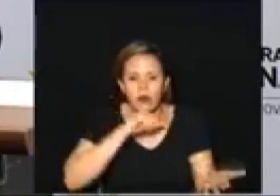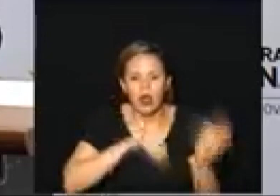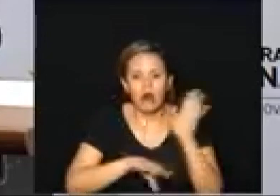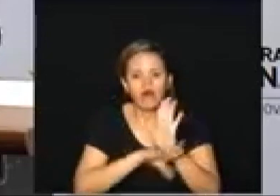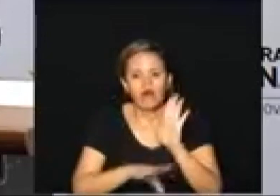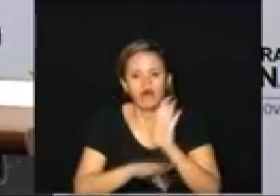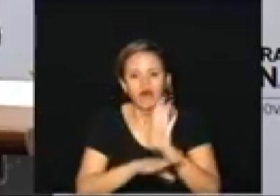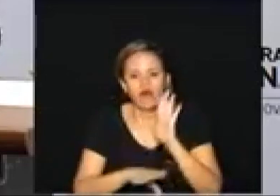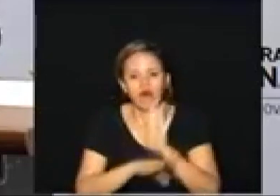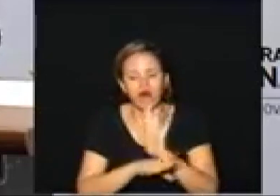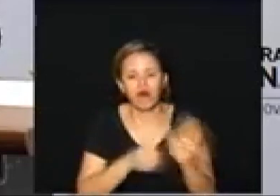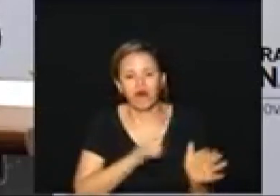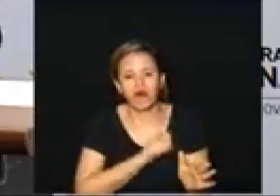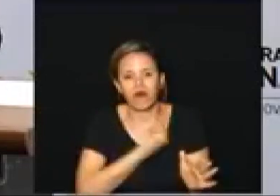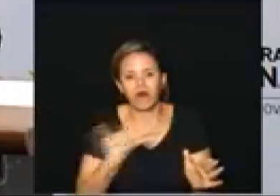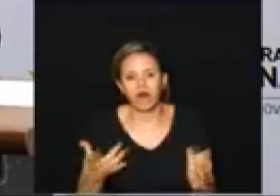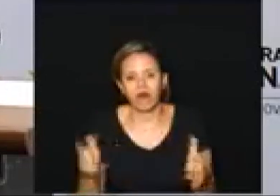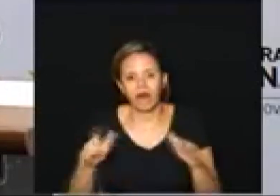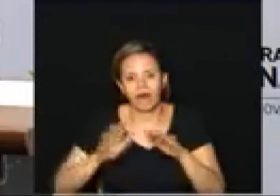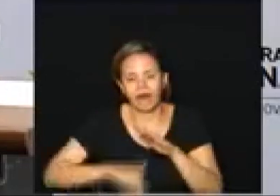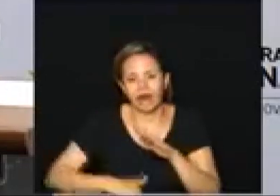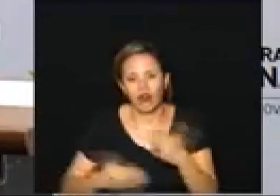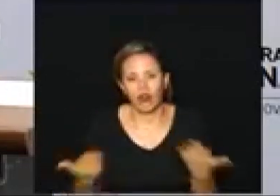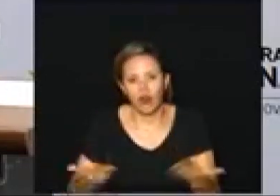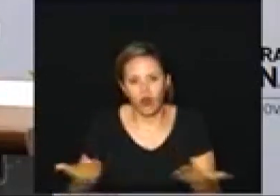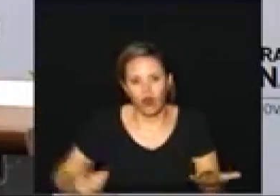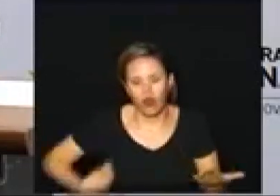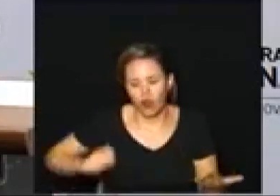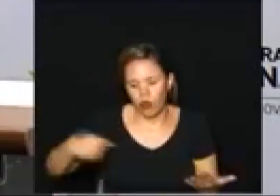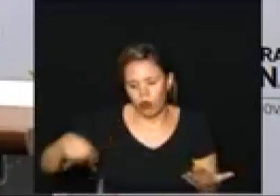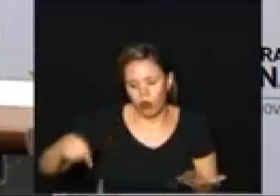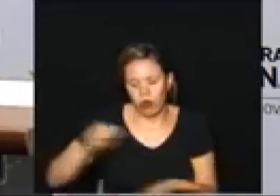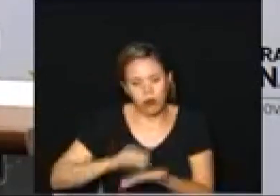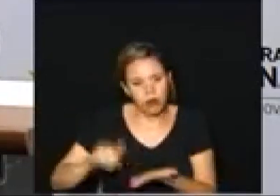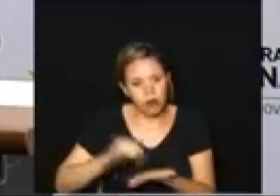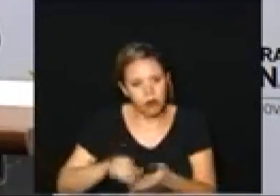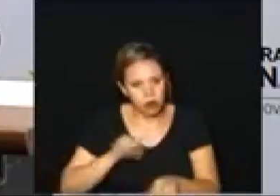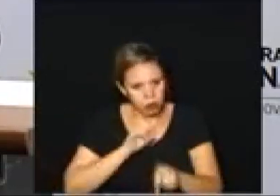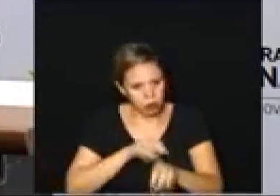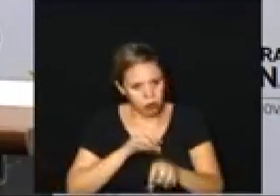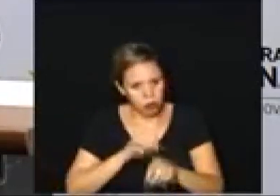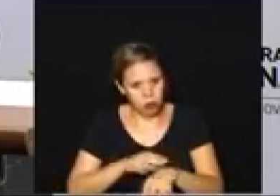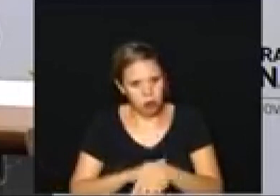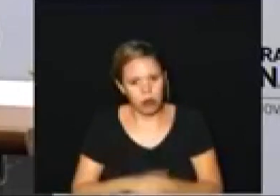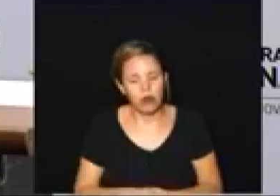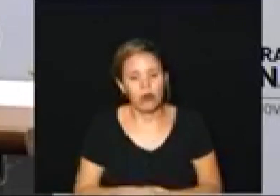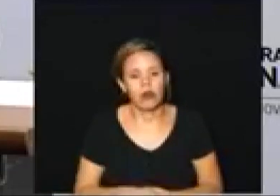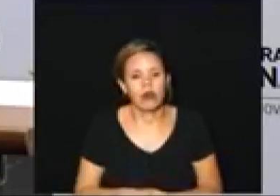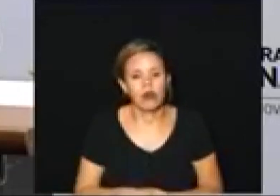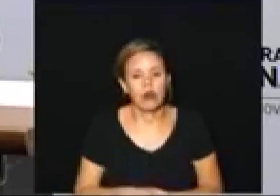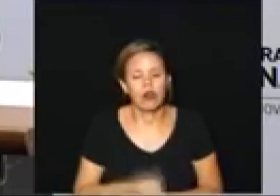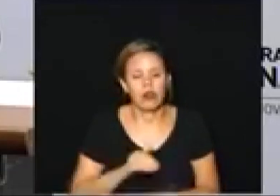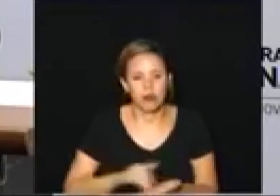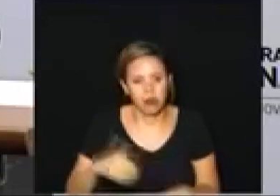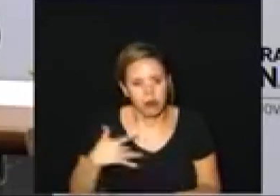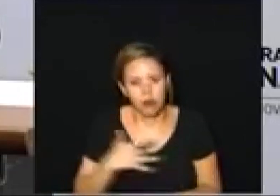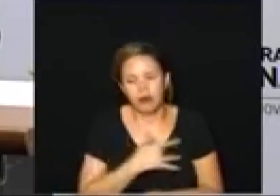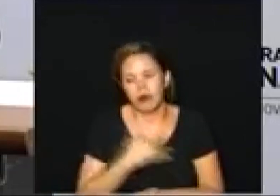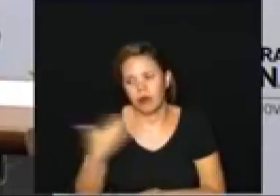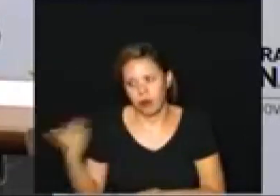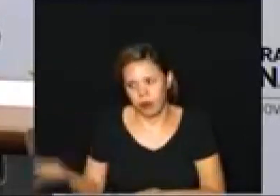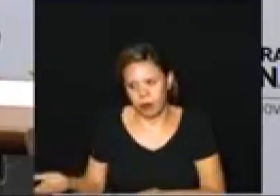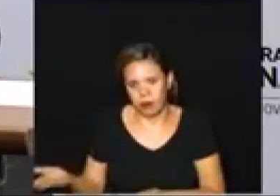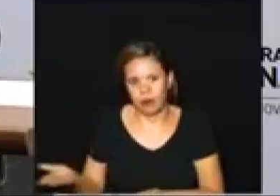ajudem, o número está baixo, né? Hoje nós estamos aqui com a secretária de Educação, com o secretário de Saúde.